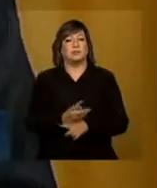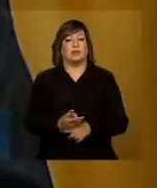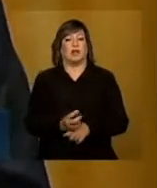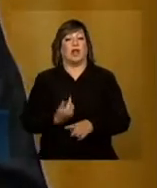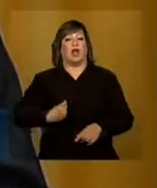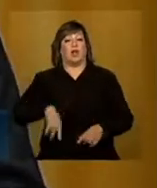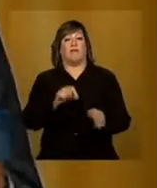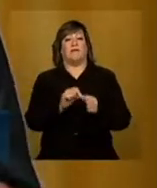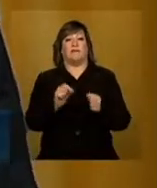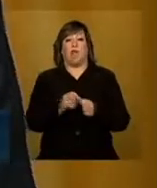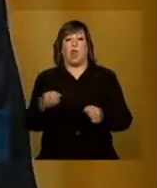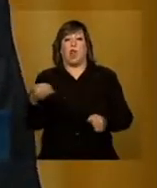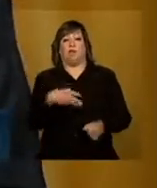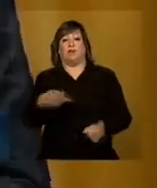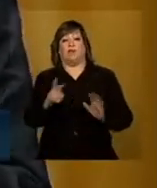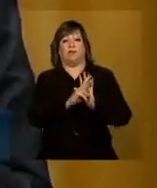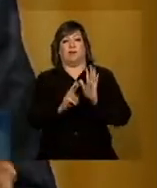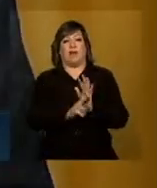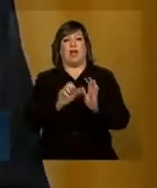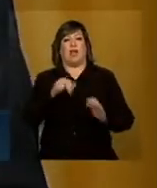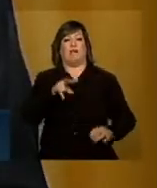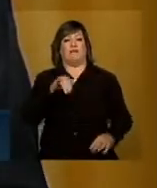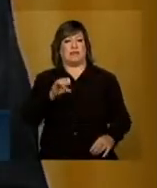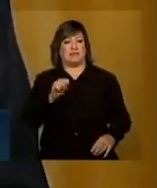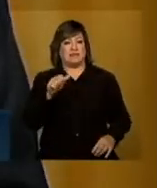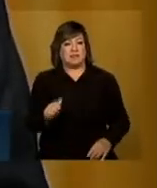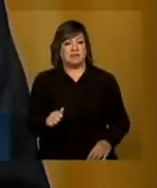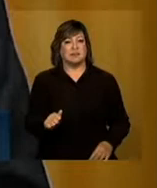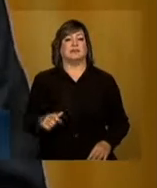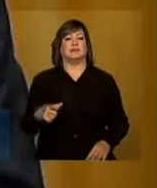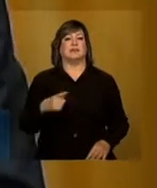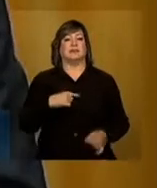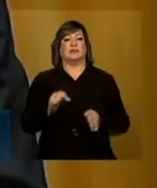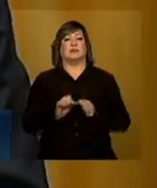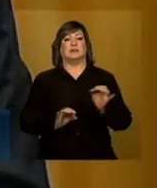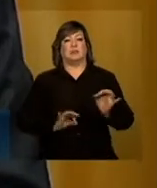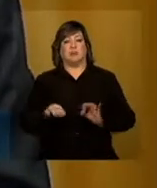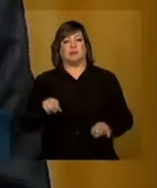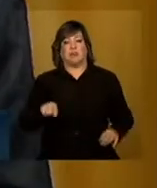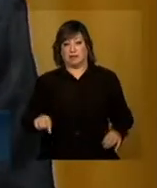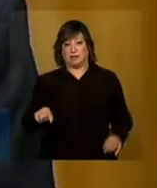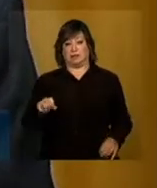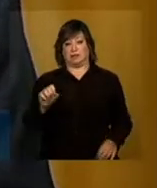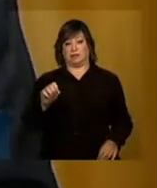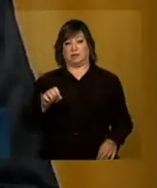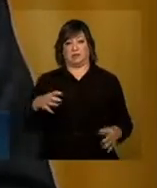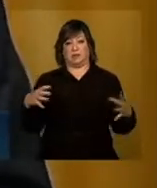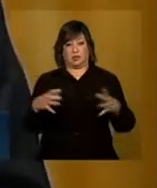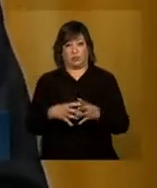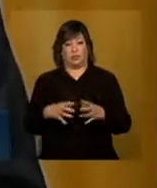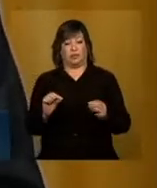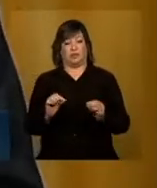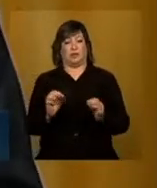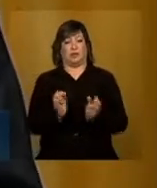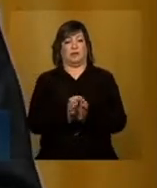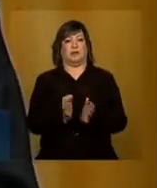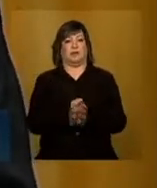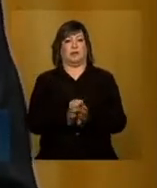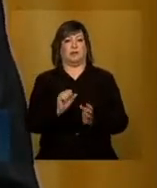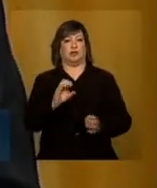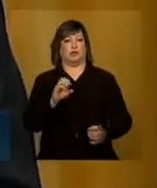fizemos novas normas com a Anvisa, ajustamos isso com a Sociedade Brasileira de Pediatria, de Medicina